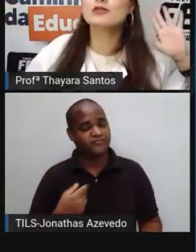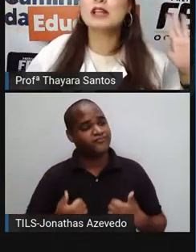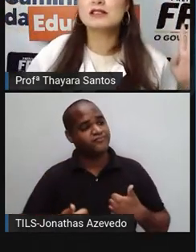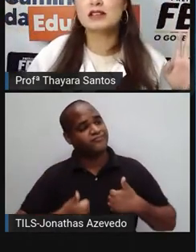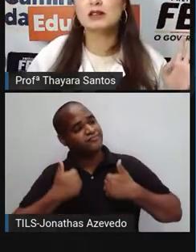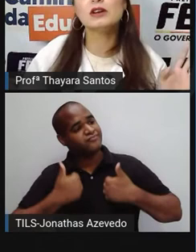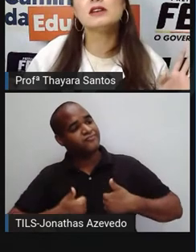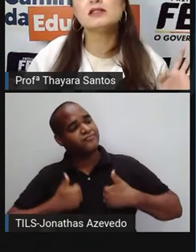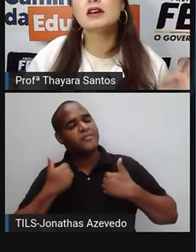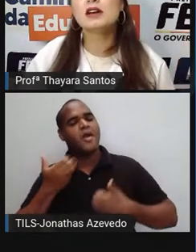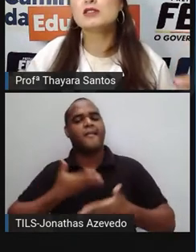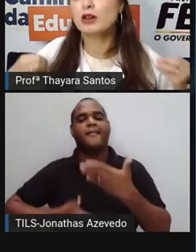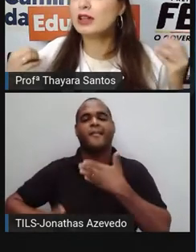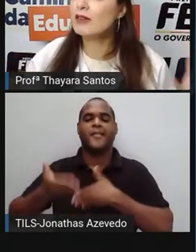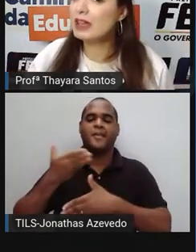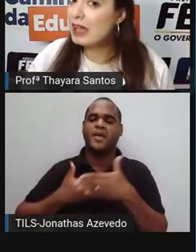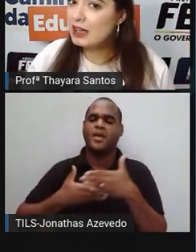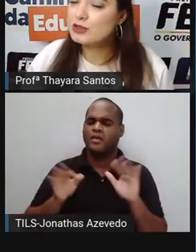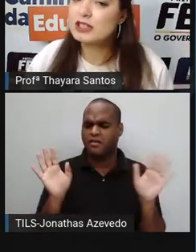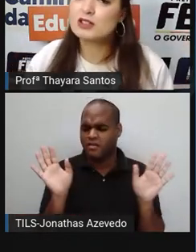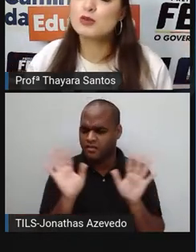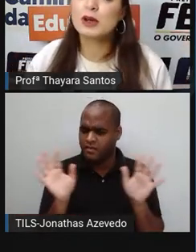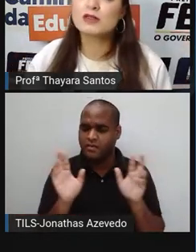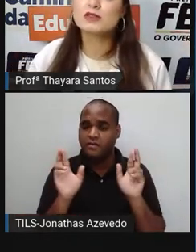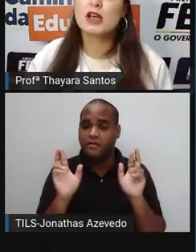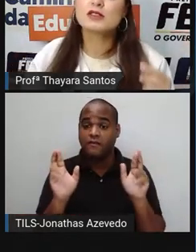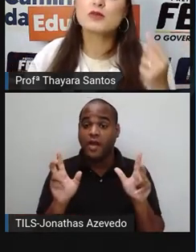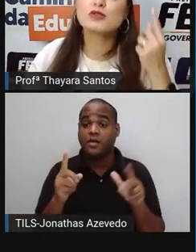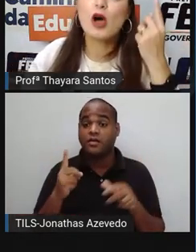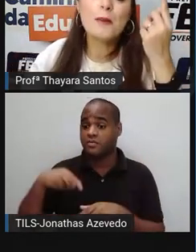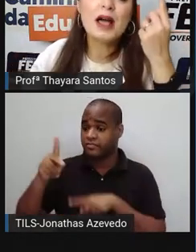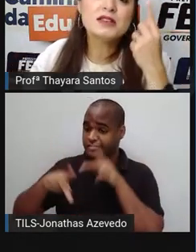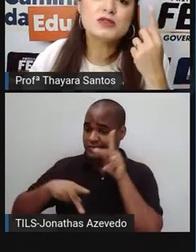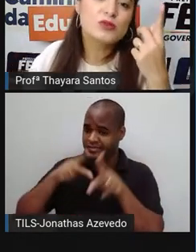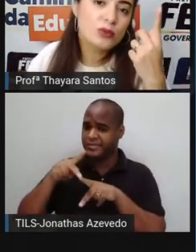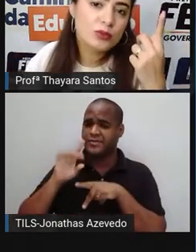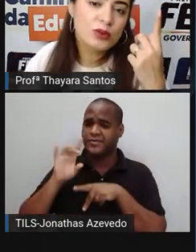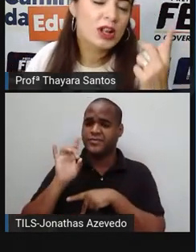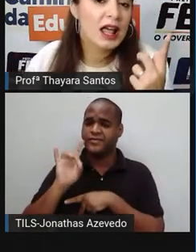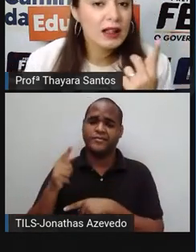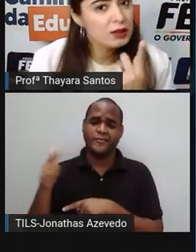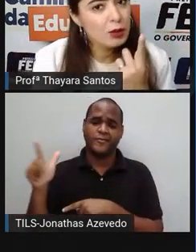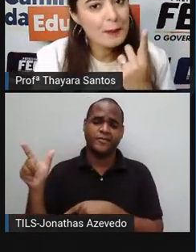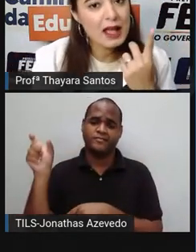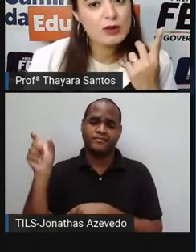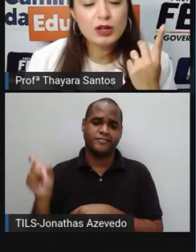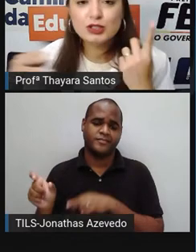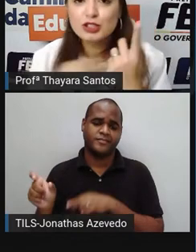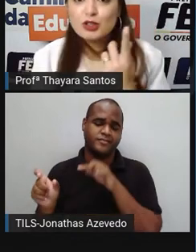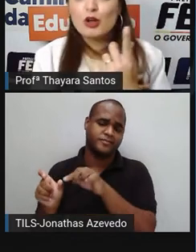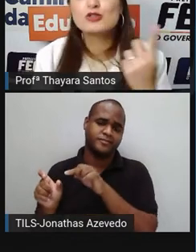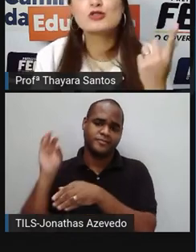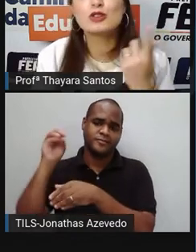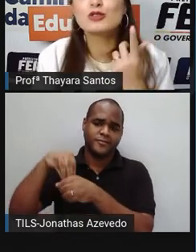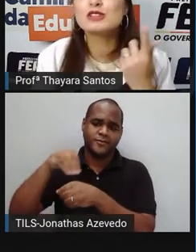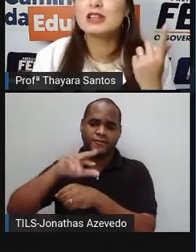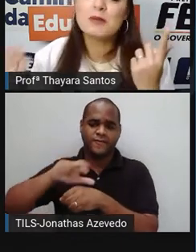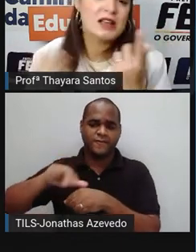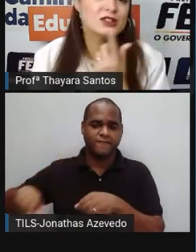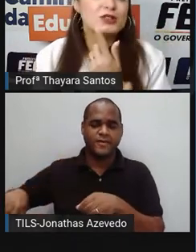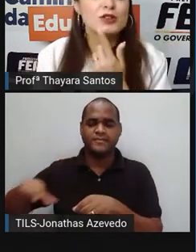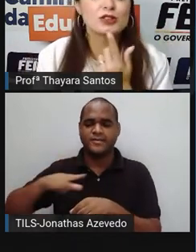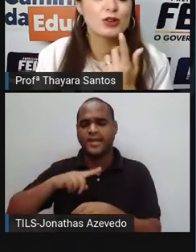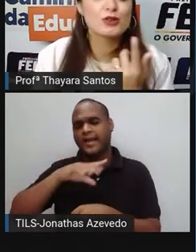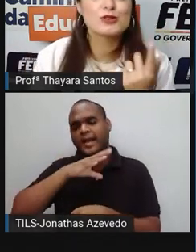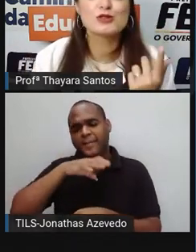os donos dessa natureza só que na verdade os seres humanos são só mais um lá no meio de todos os outros